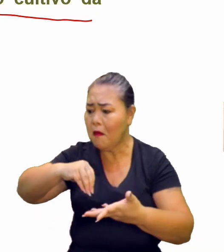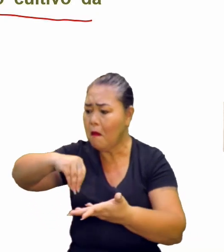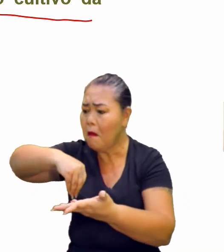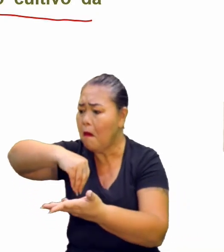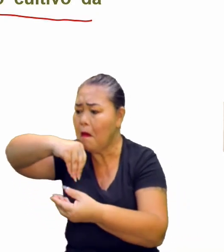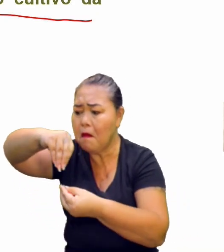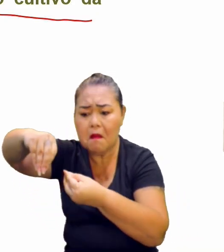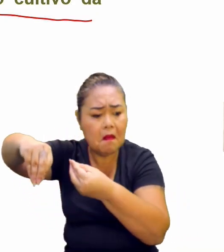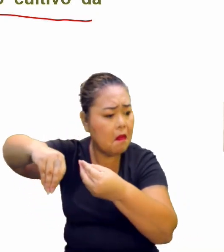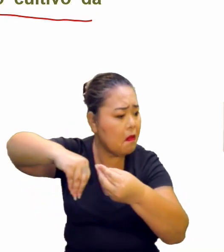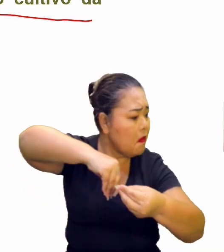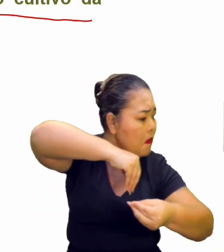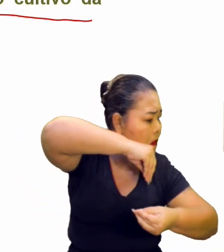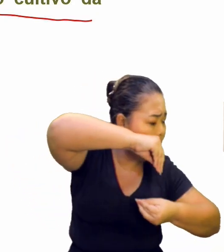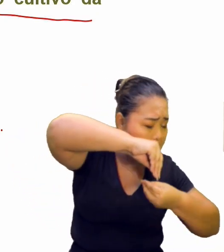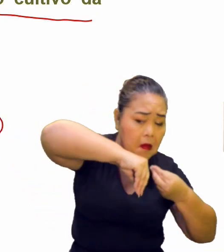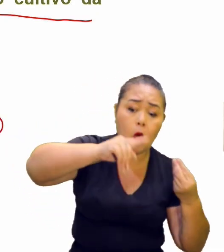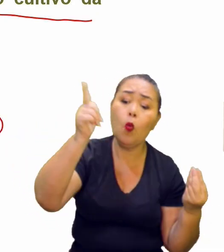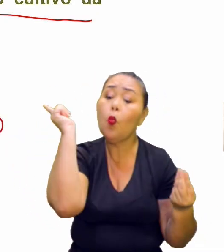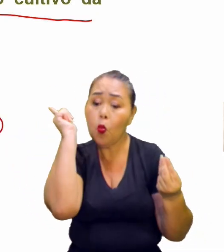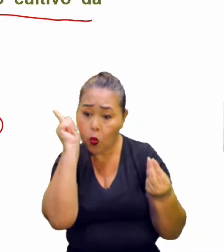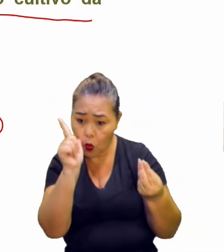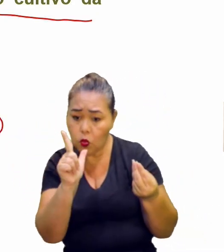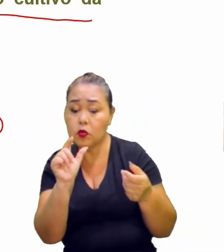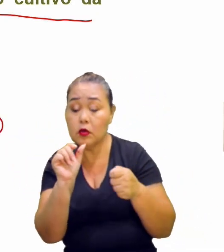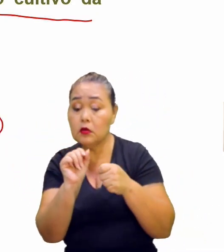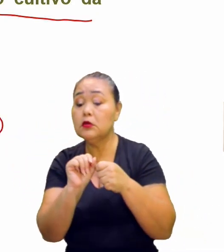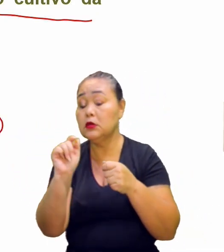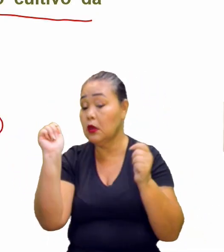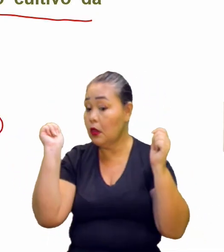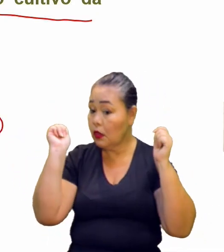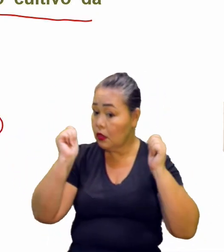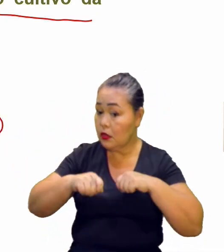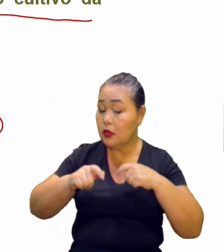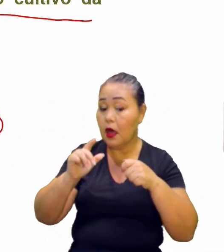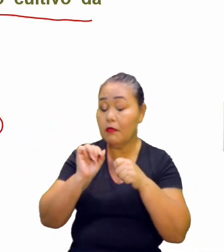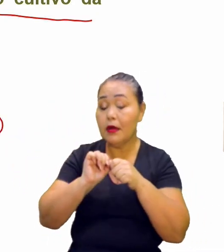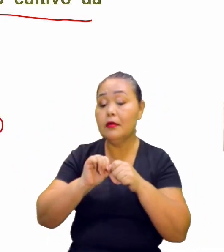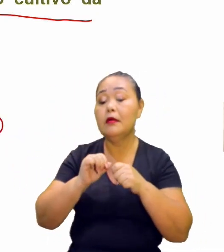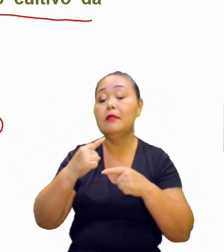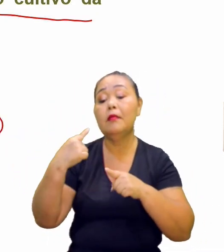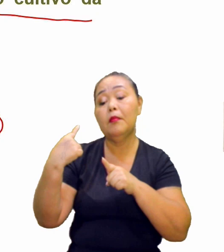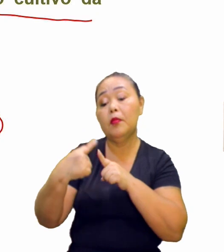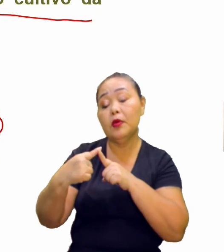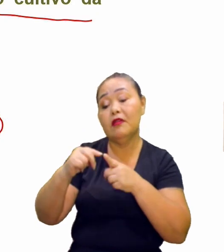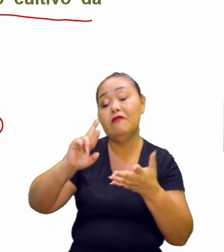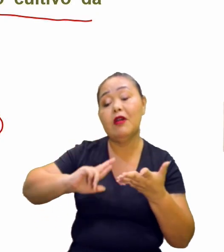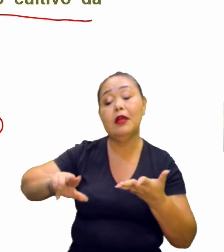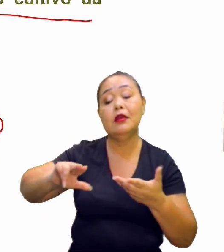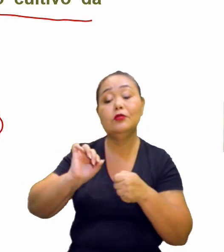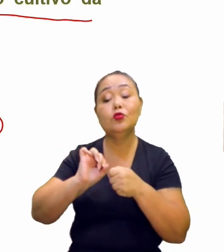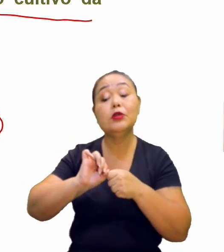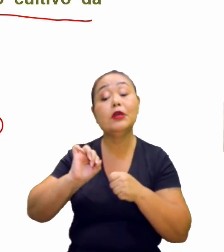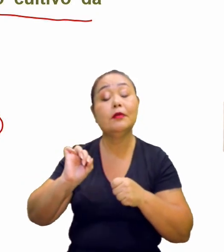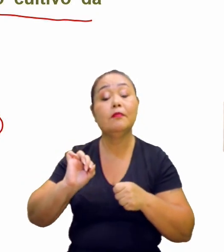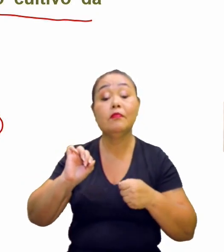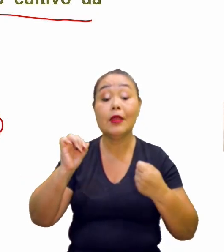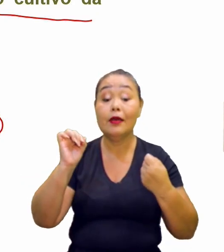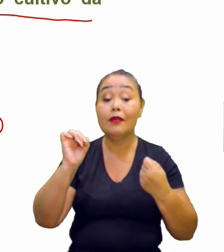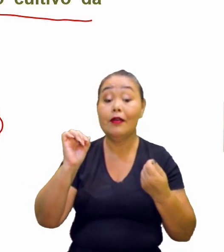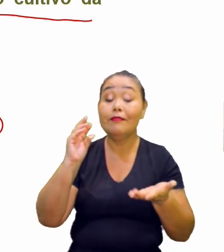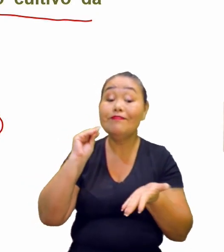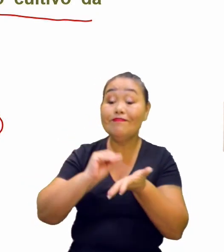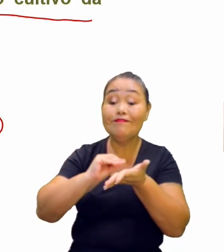de espécies que vão estar me atendendo em diferentes demandas, em diferentes